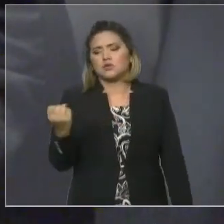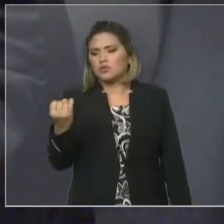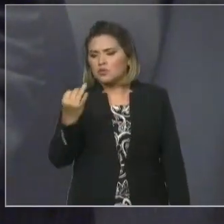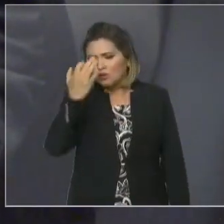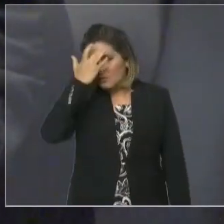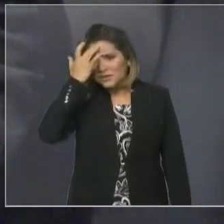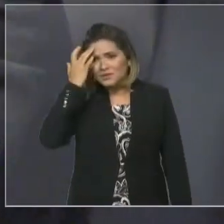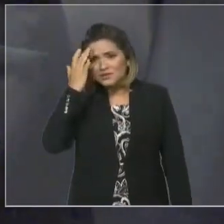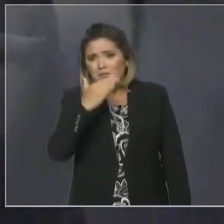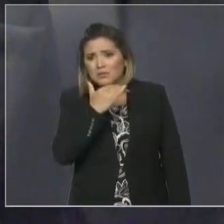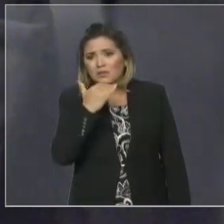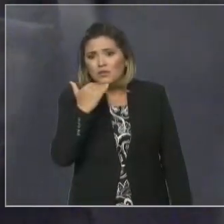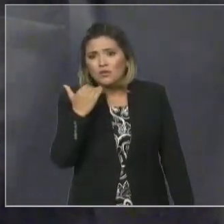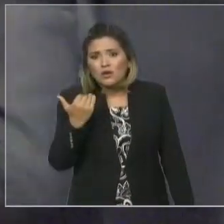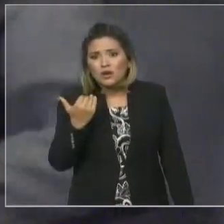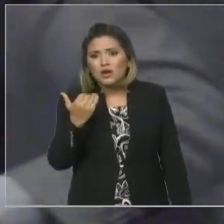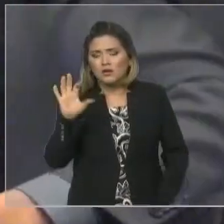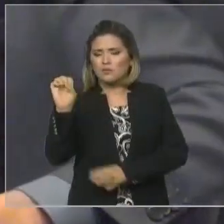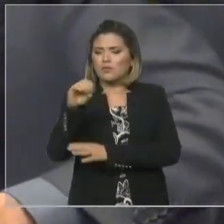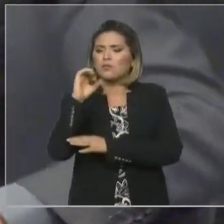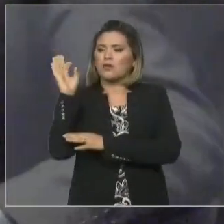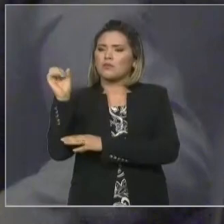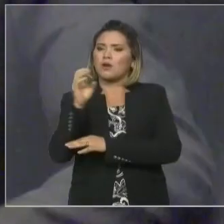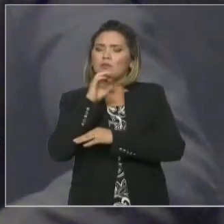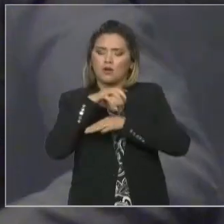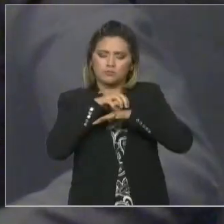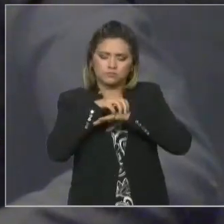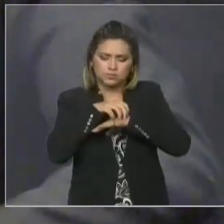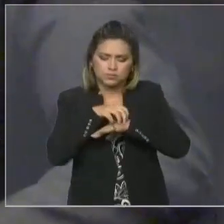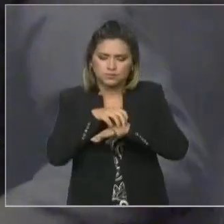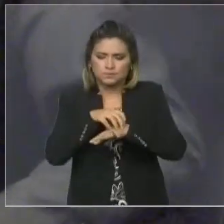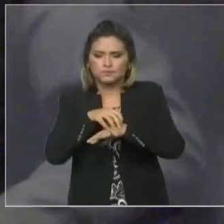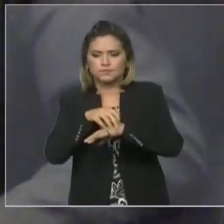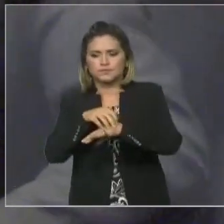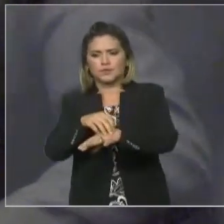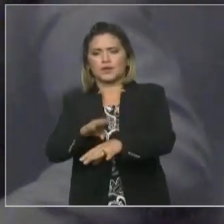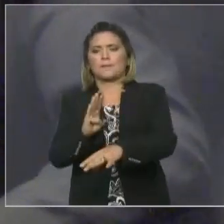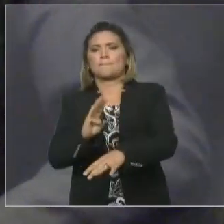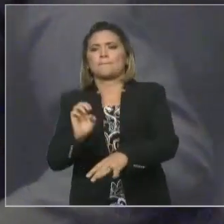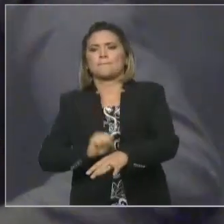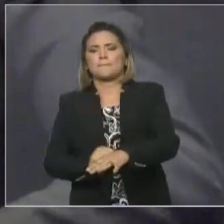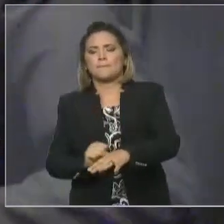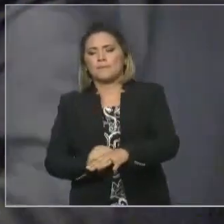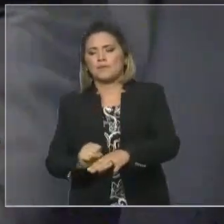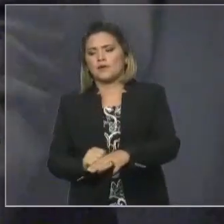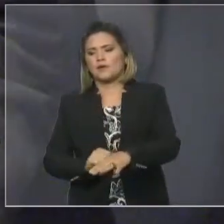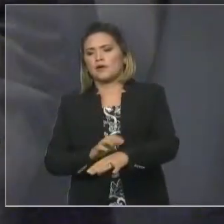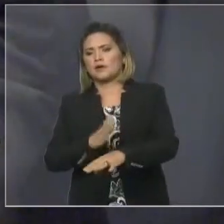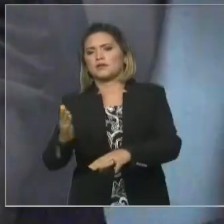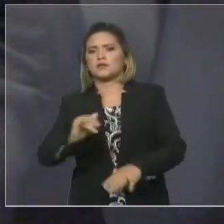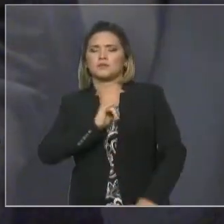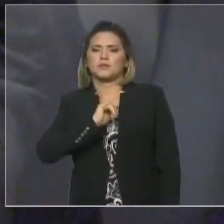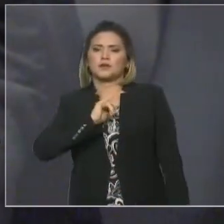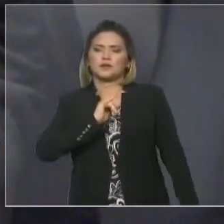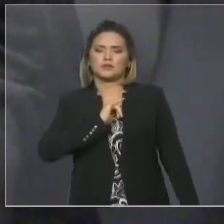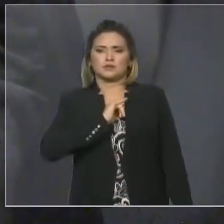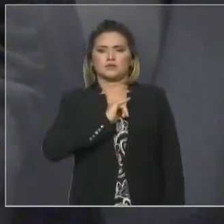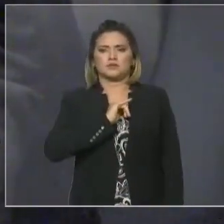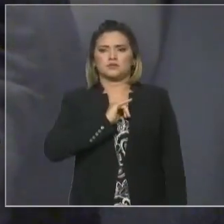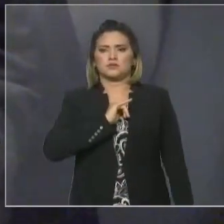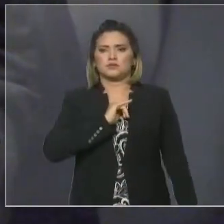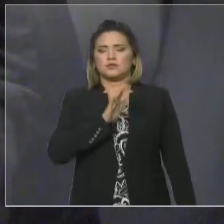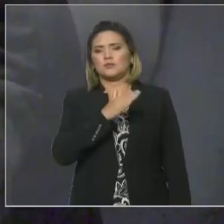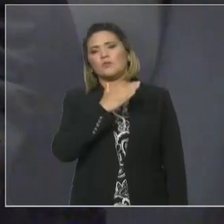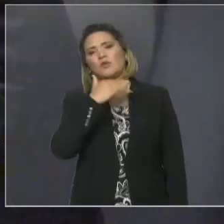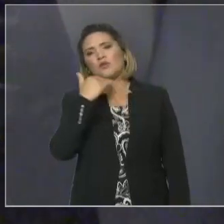morreram na ambulância, saindo de Balsas, de toda a região sul, para chegar até Imperatriz, para ter